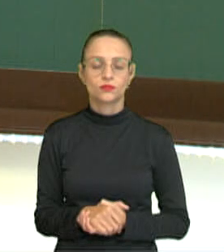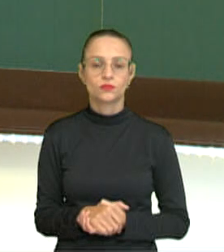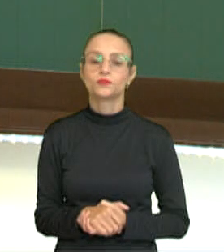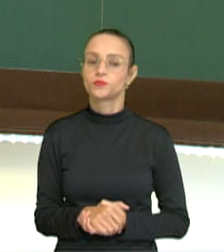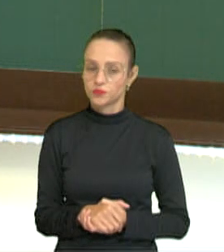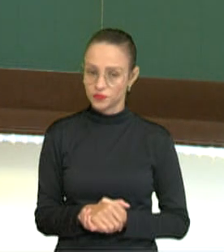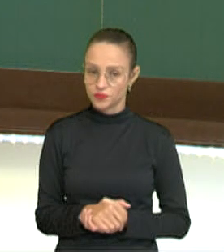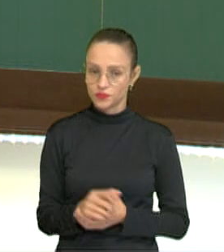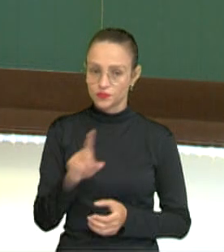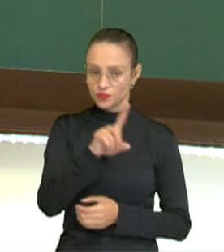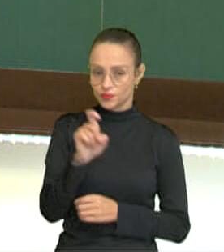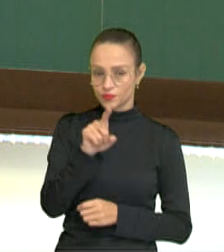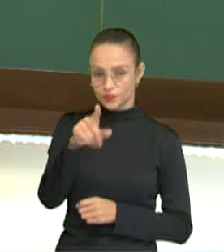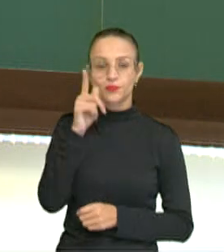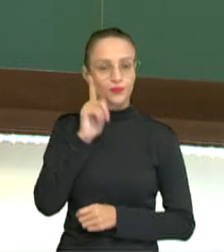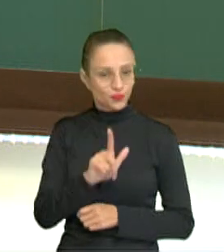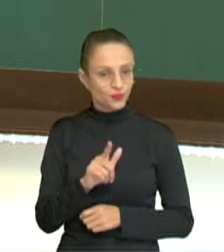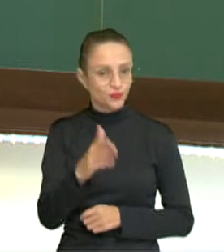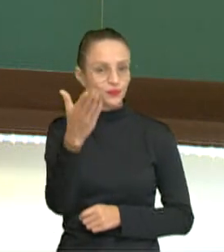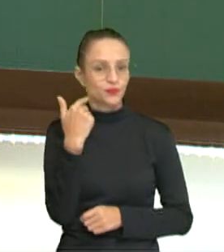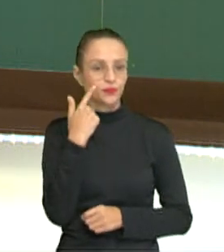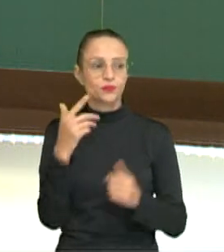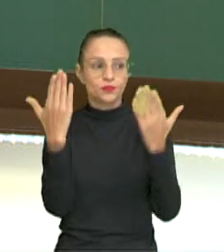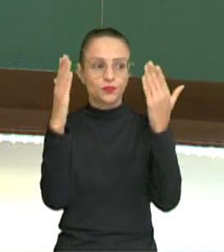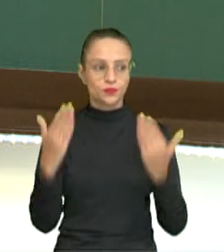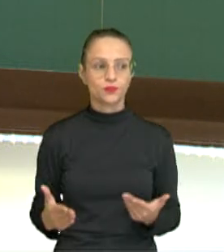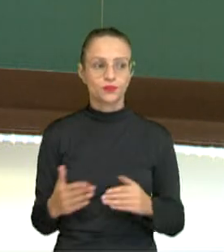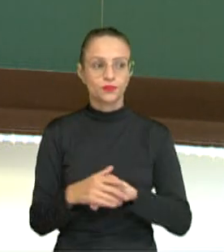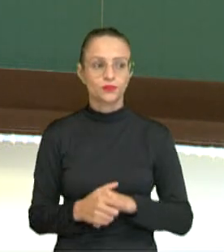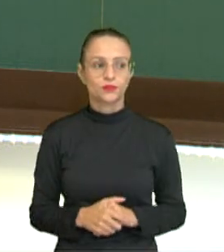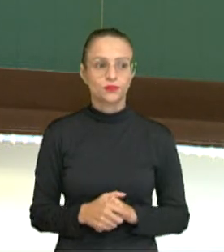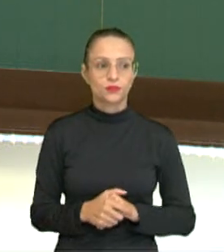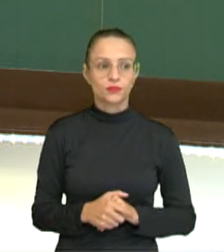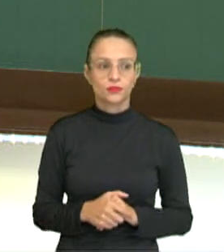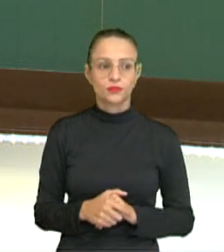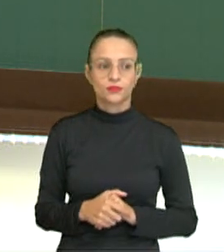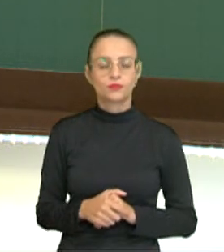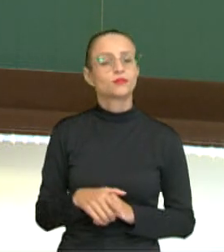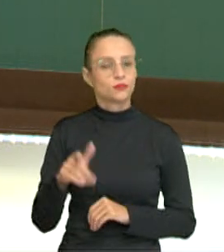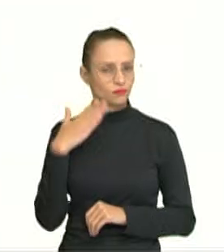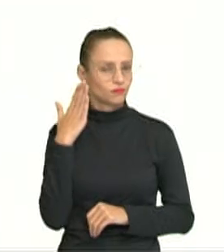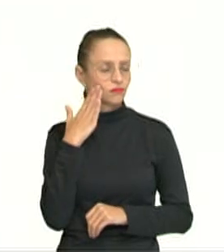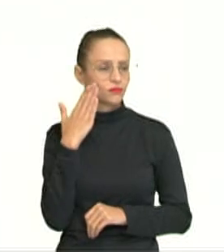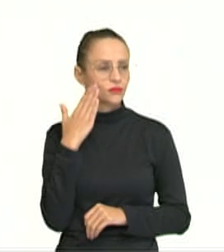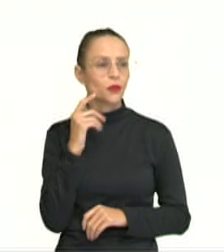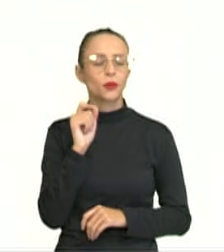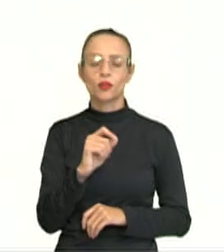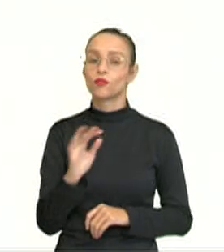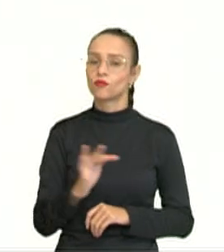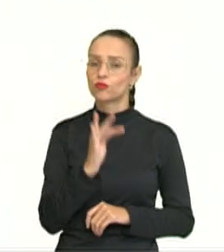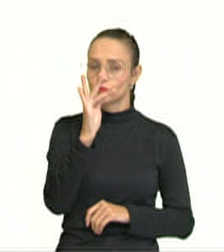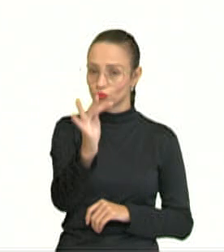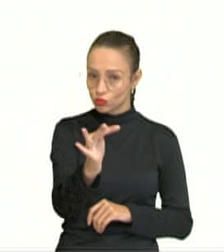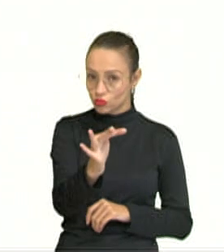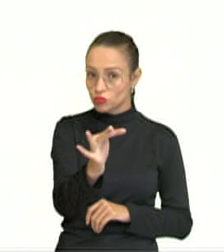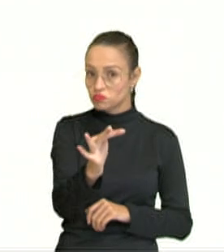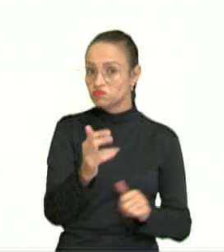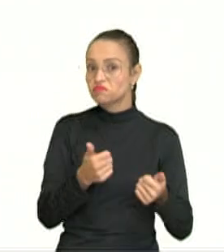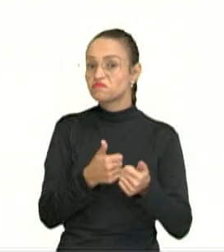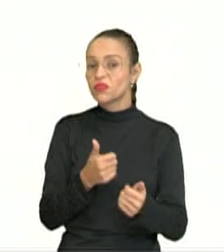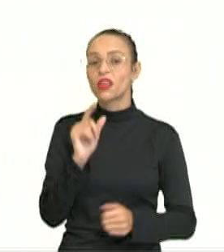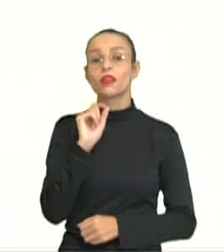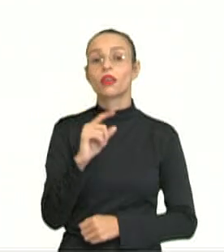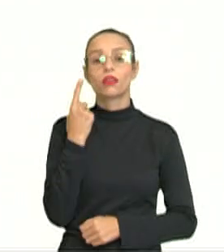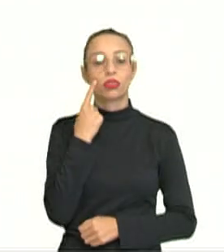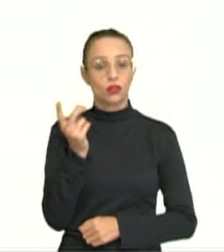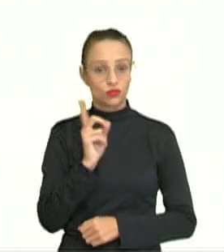E aí, será que você conseguiu? Vamos analisar? É sabido que, em um futuro próximo, quem não